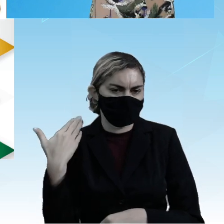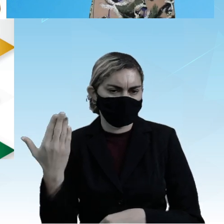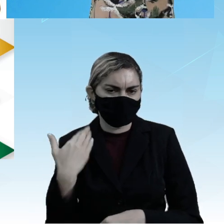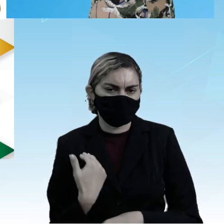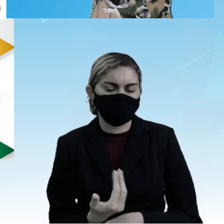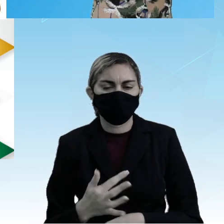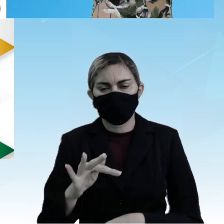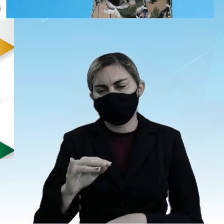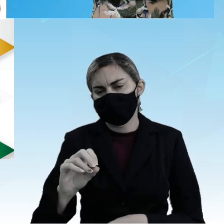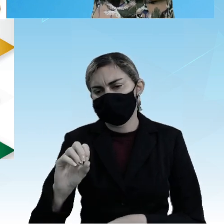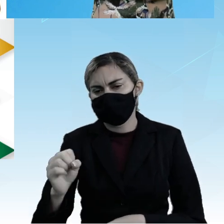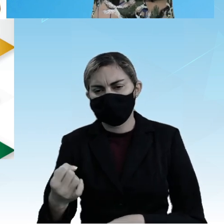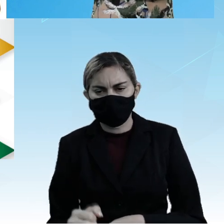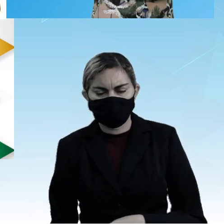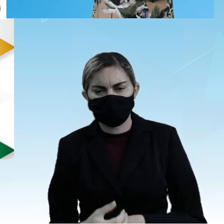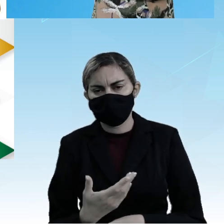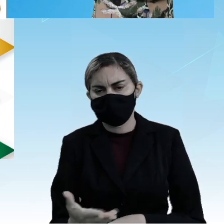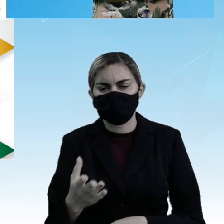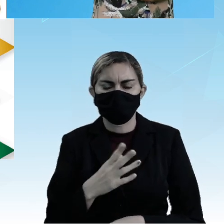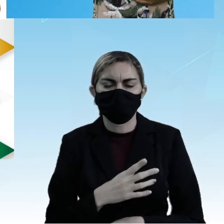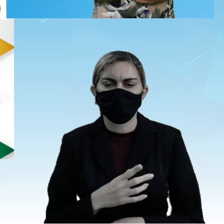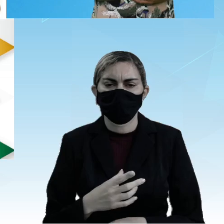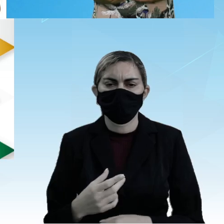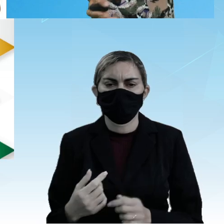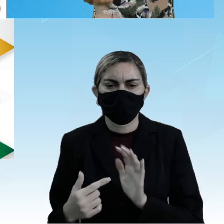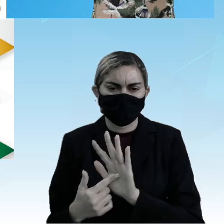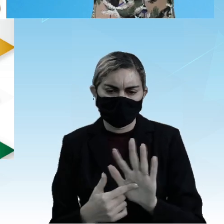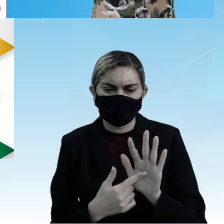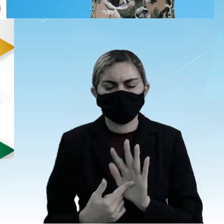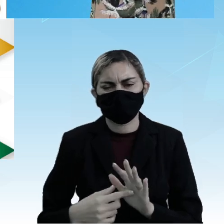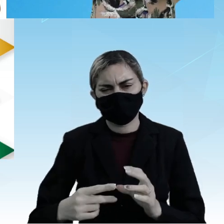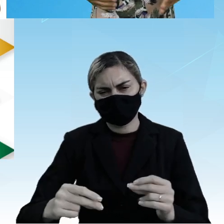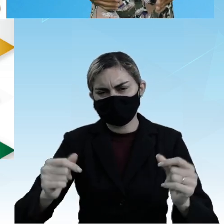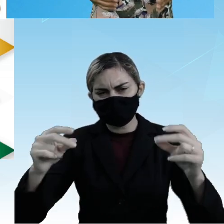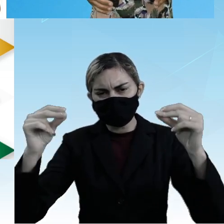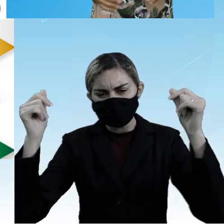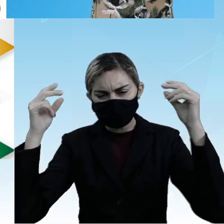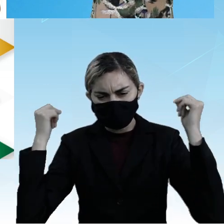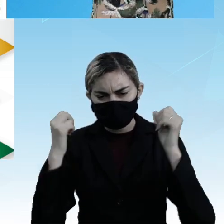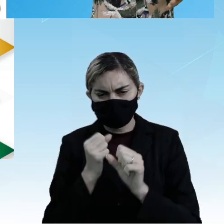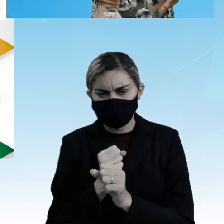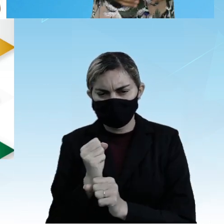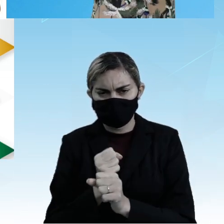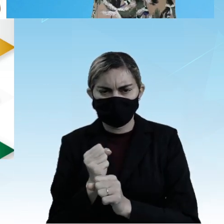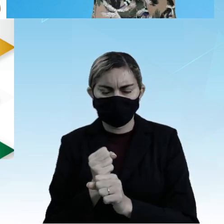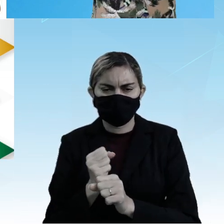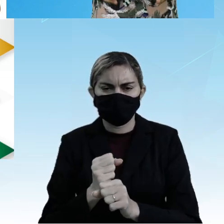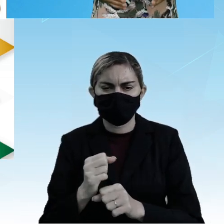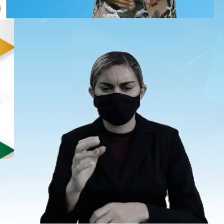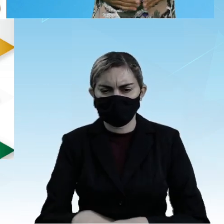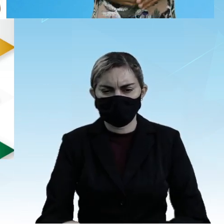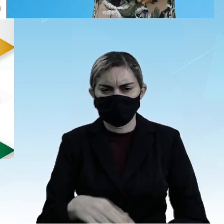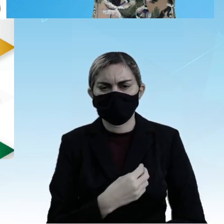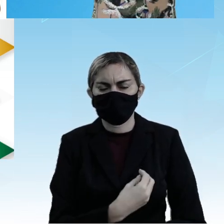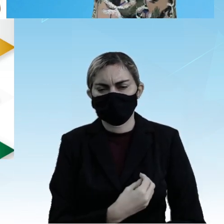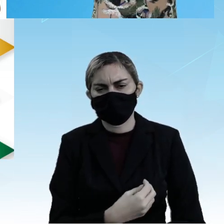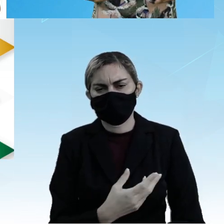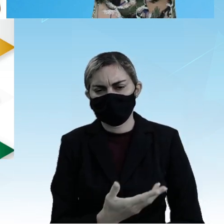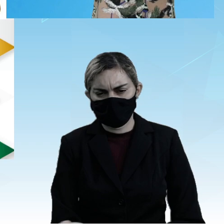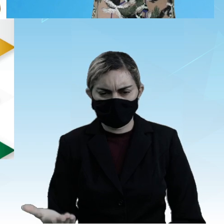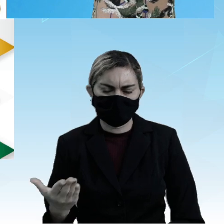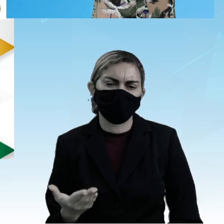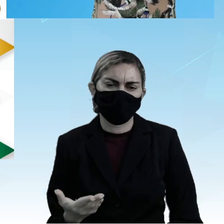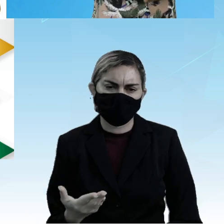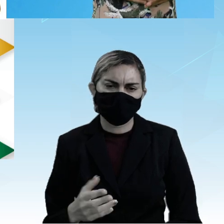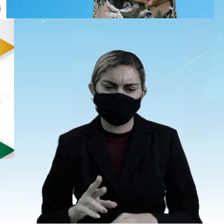Os fósseis, eles evidenciam que há milhares de anos as espécies existentes, eles